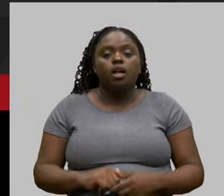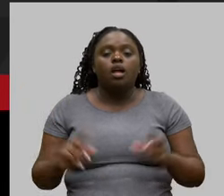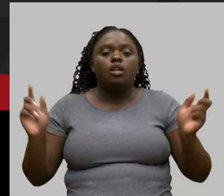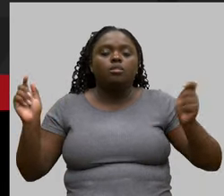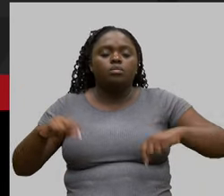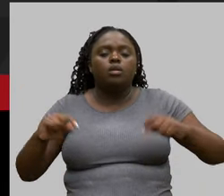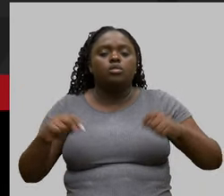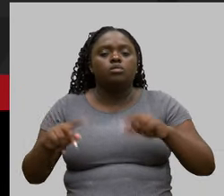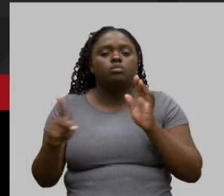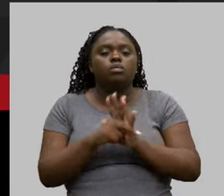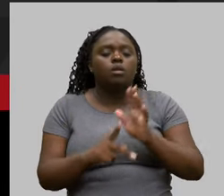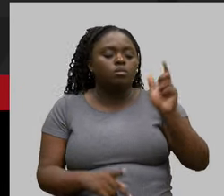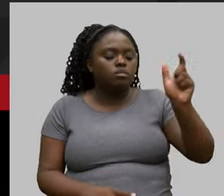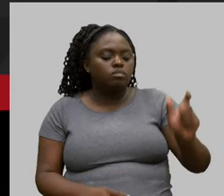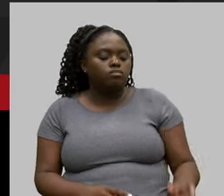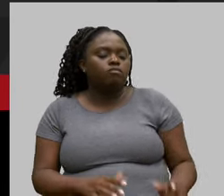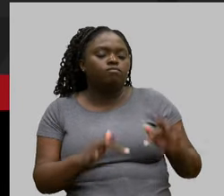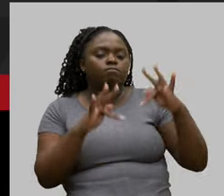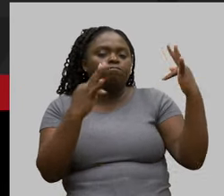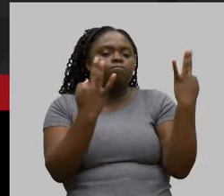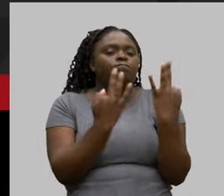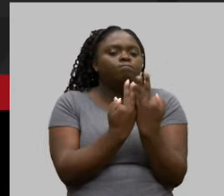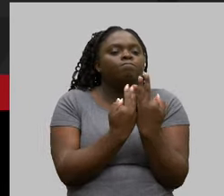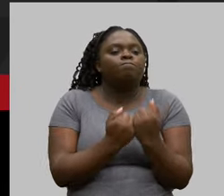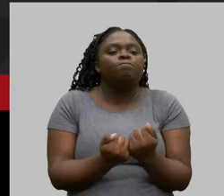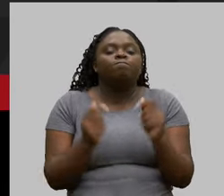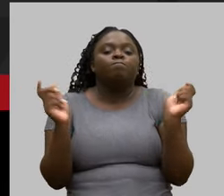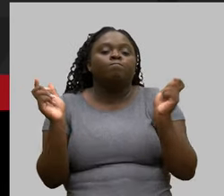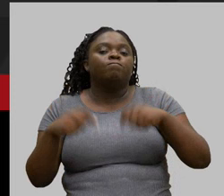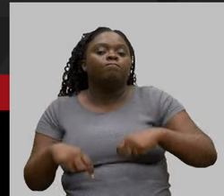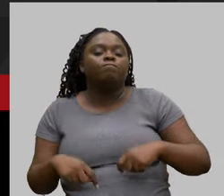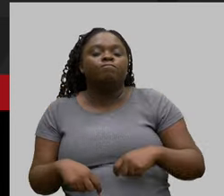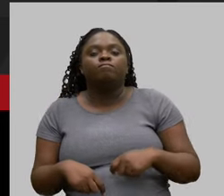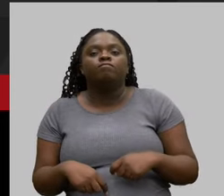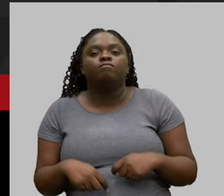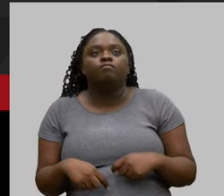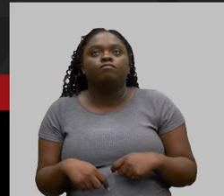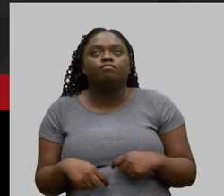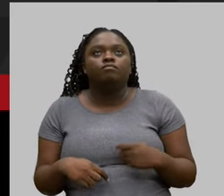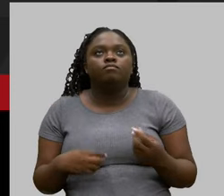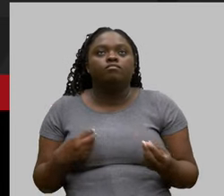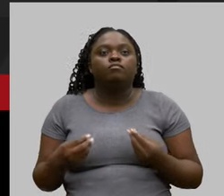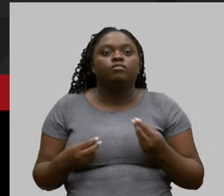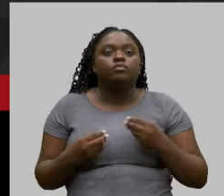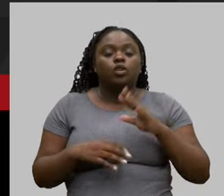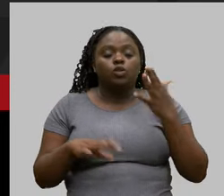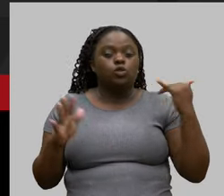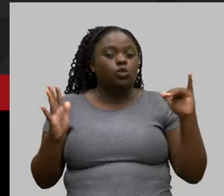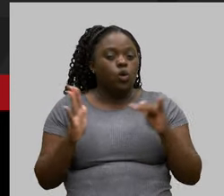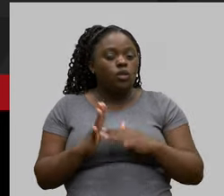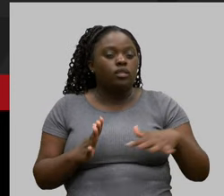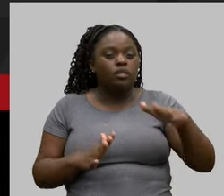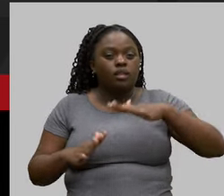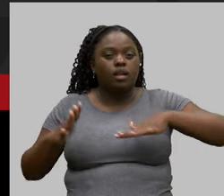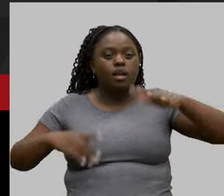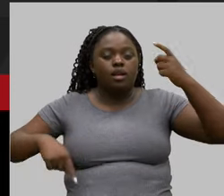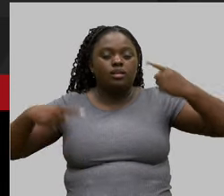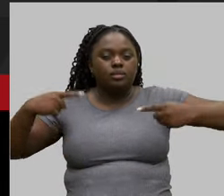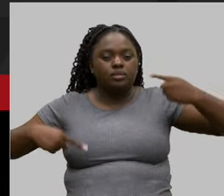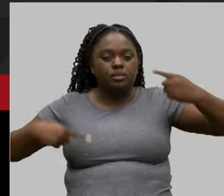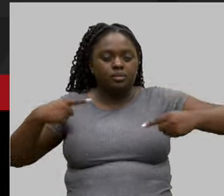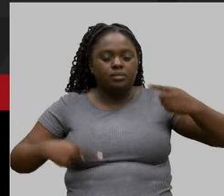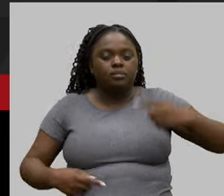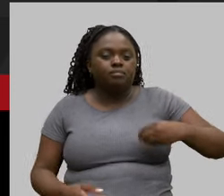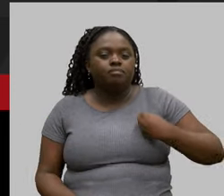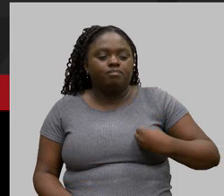entes mantenedores desses regimes sejam a o Né o toda a questão política que se né que é envolvida